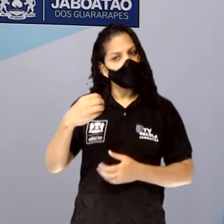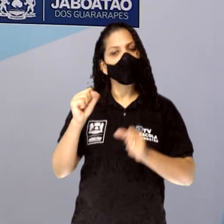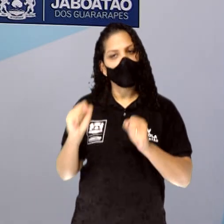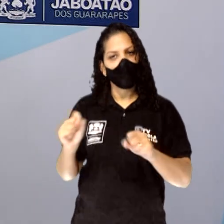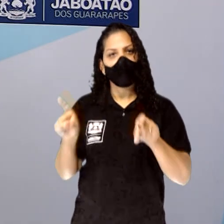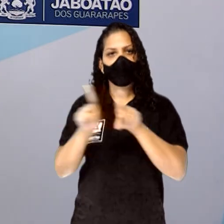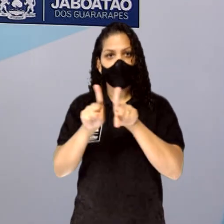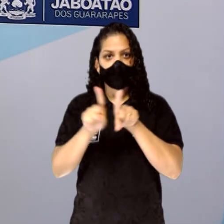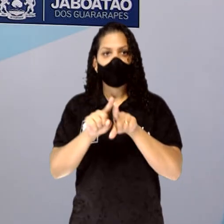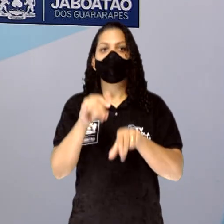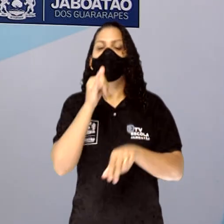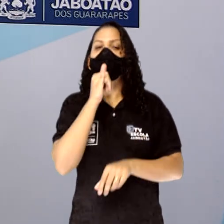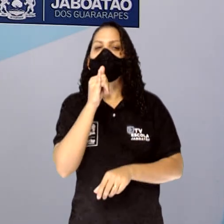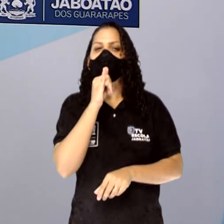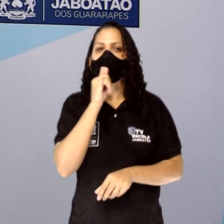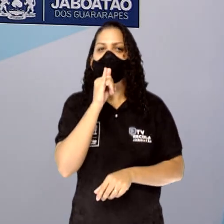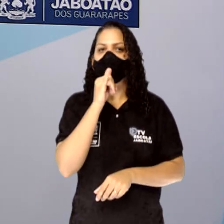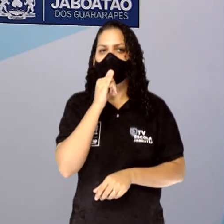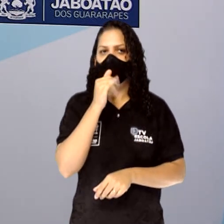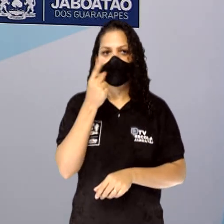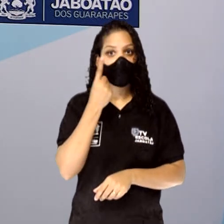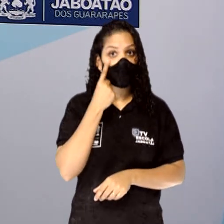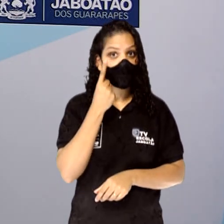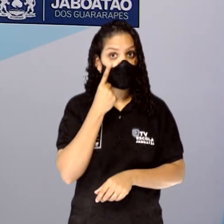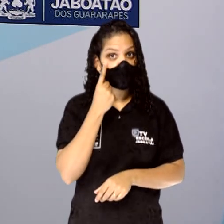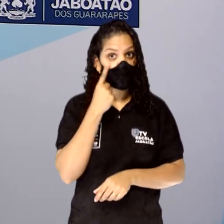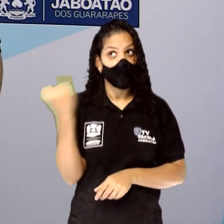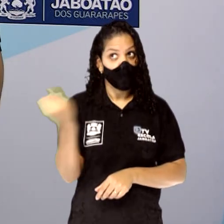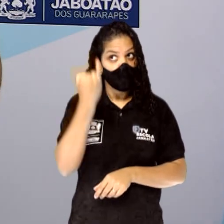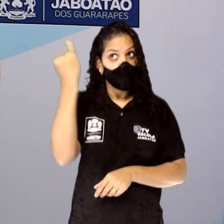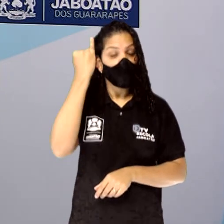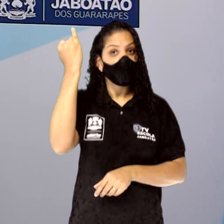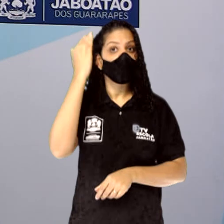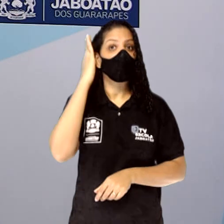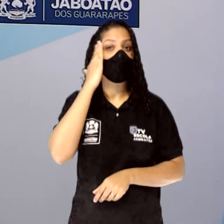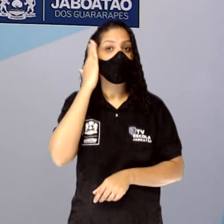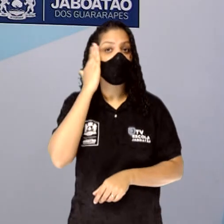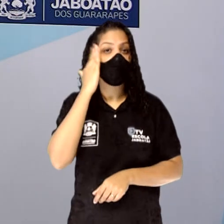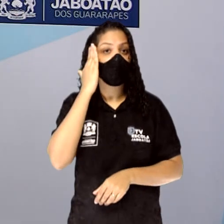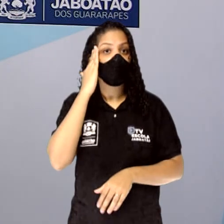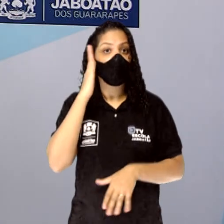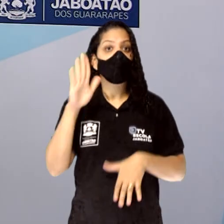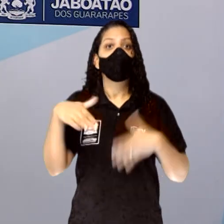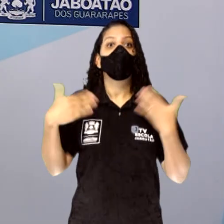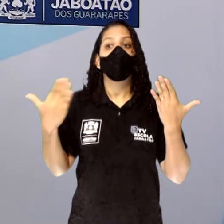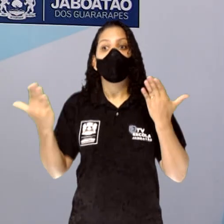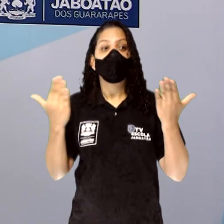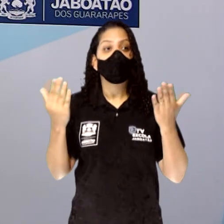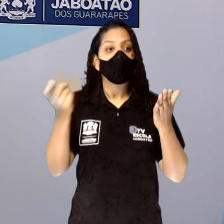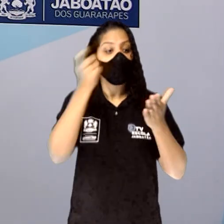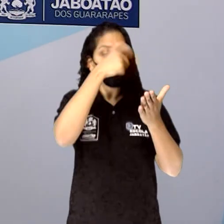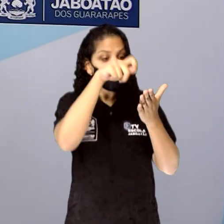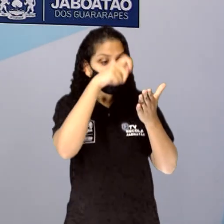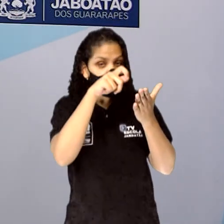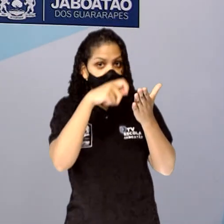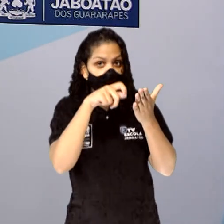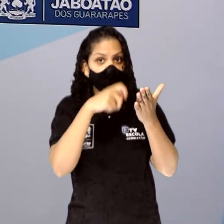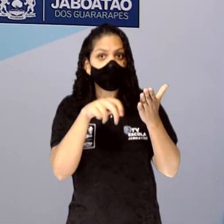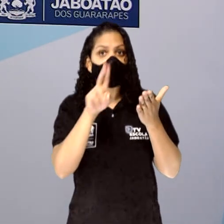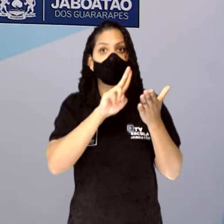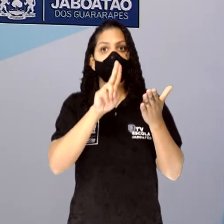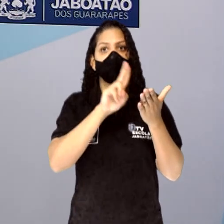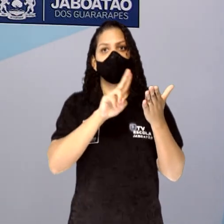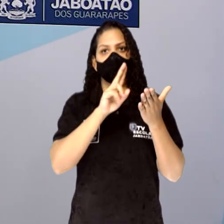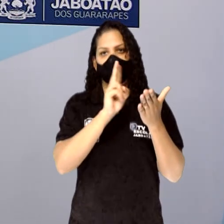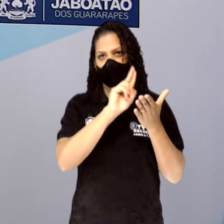Exemplos. Vamos dar uma olhada nesses exemplos que eles são muito importantes para a gente entender quando é que a gente pode usar